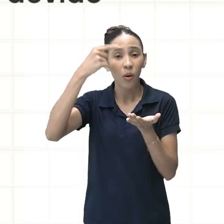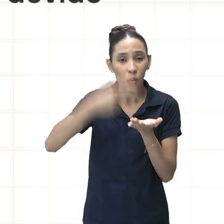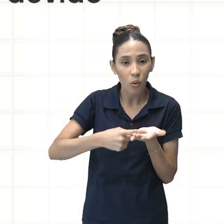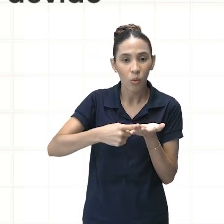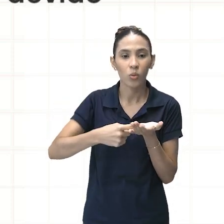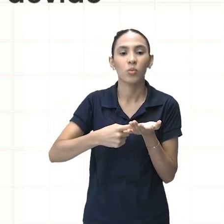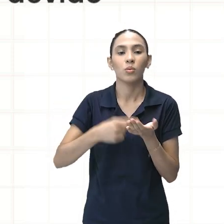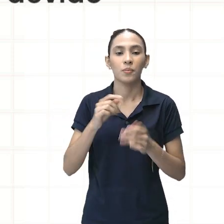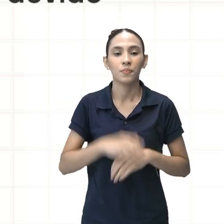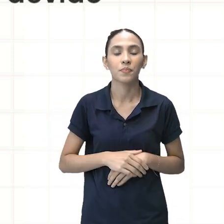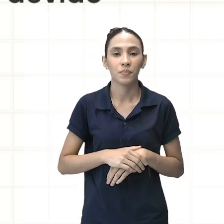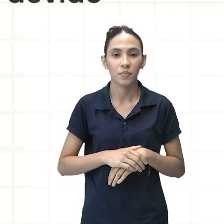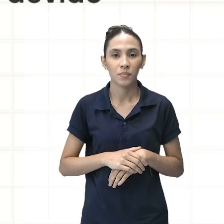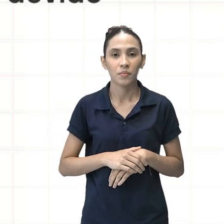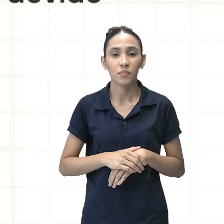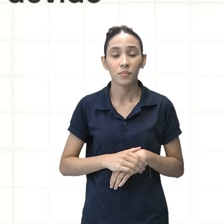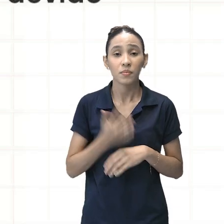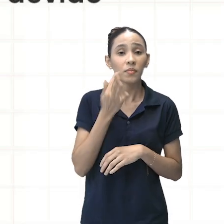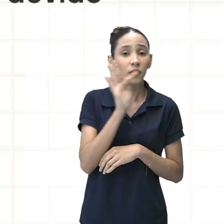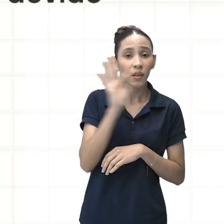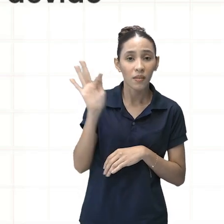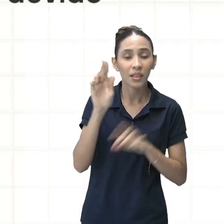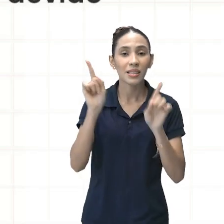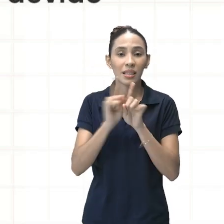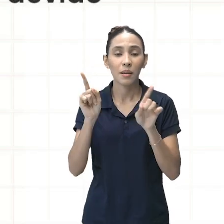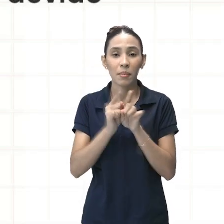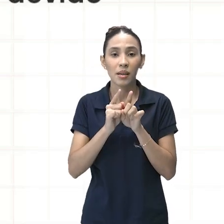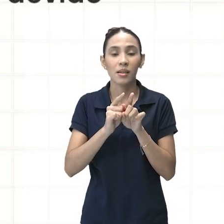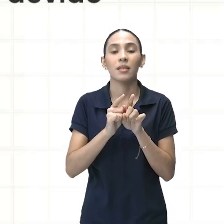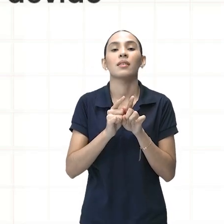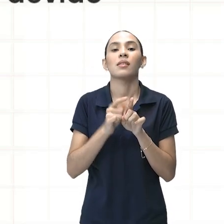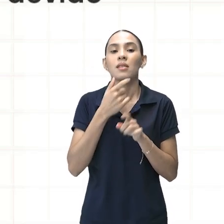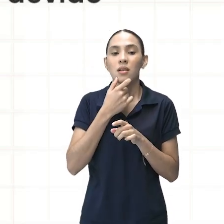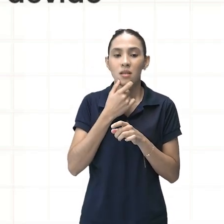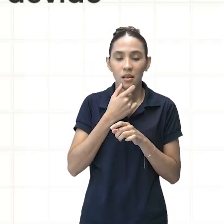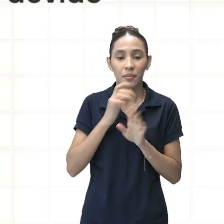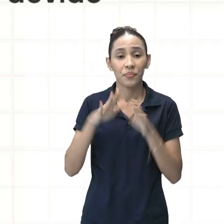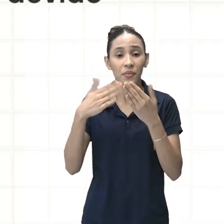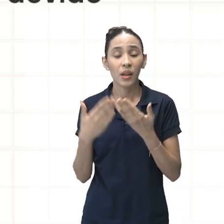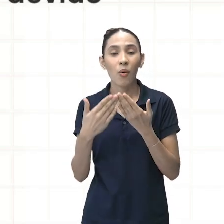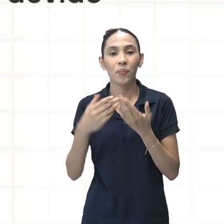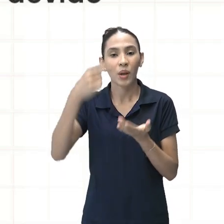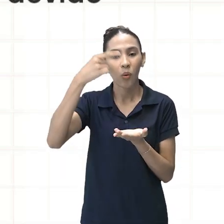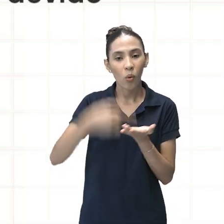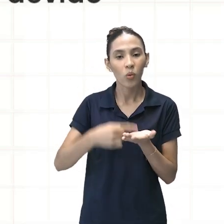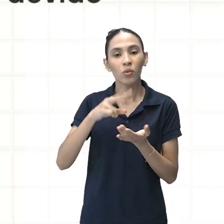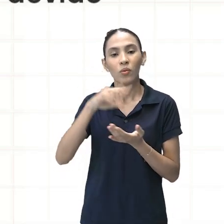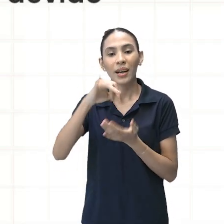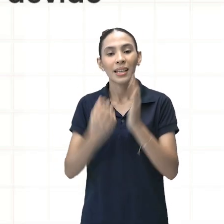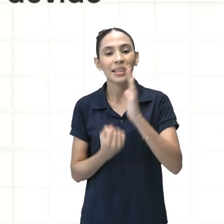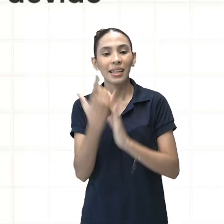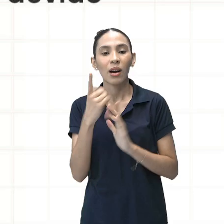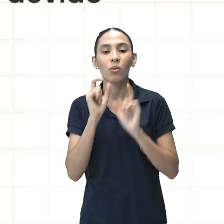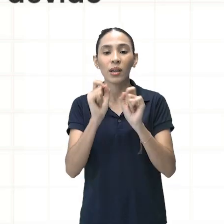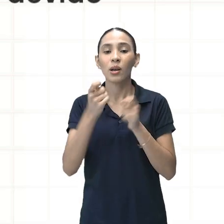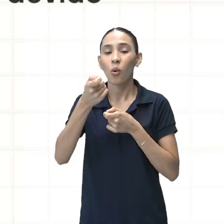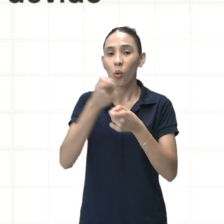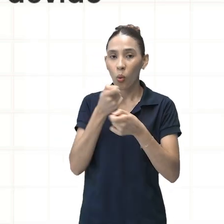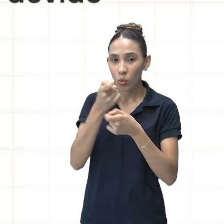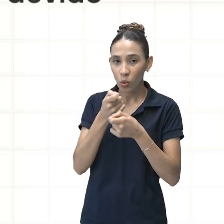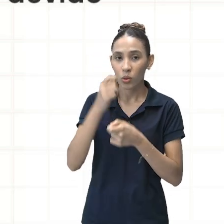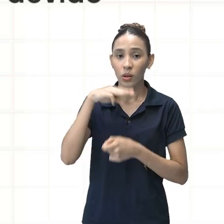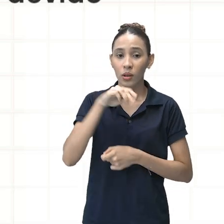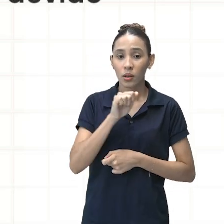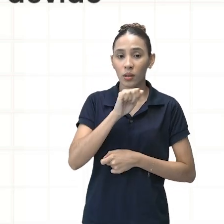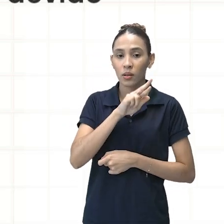acordo entre a França e Inglaterra, certo? Esse acordo ele vai estabelecer o controle do Marrocos